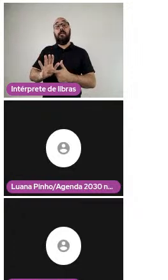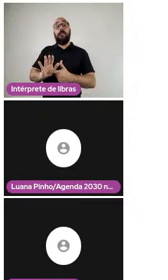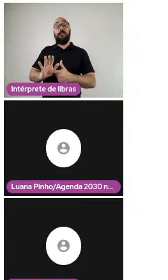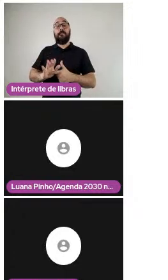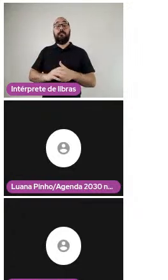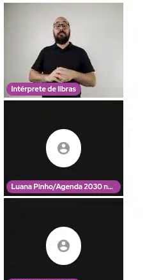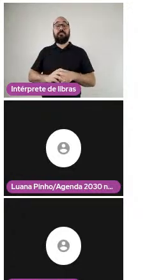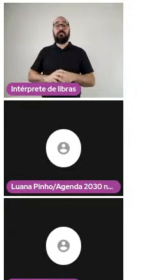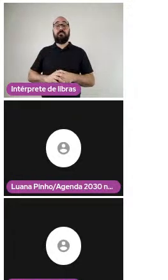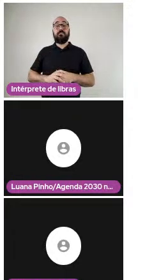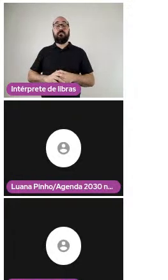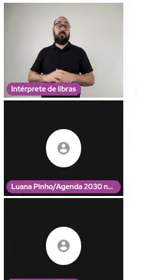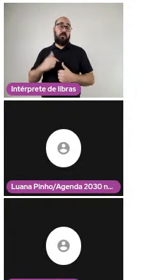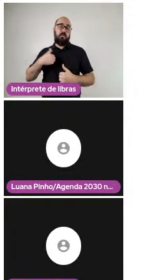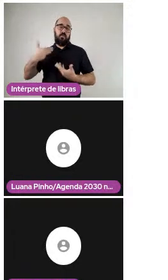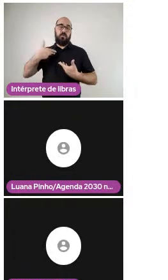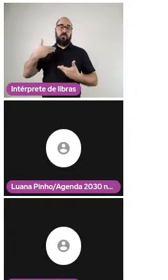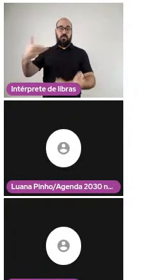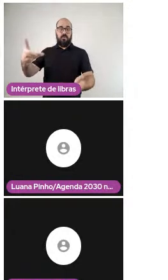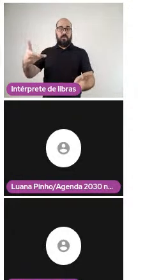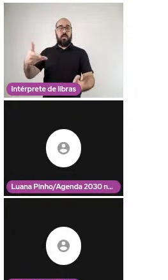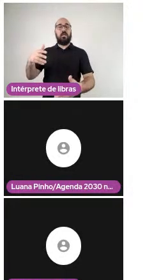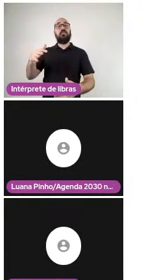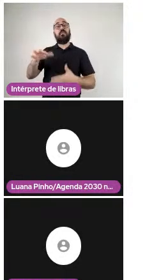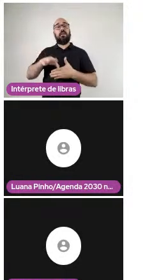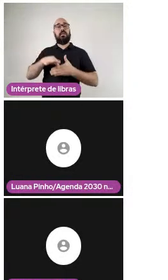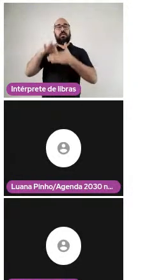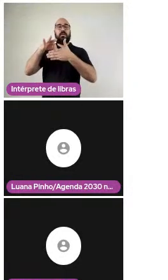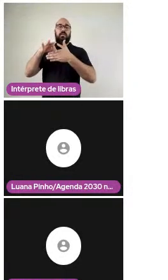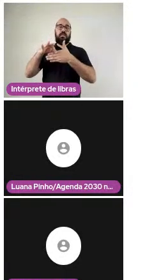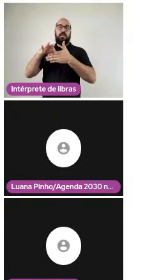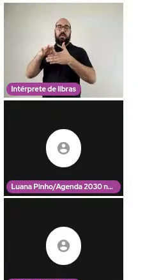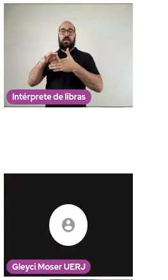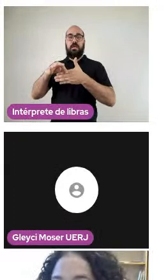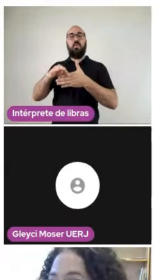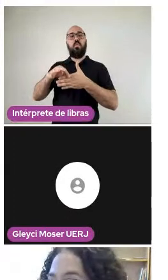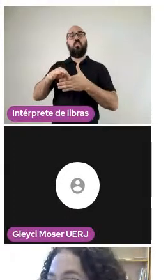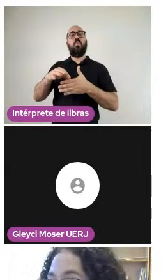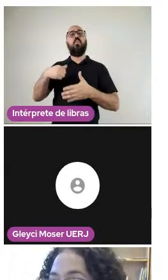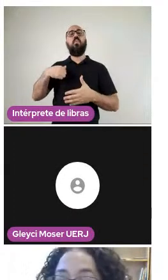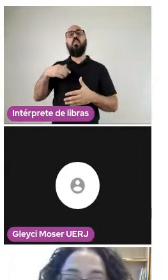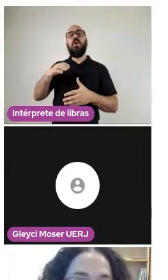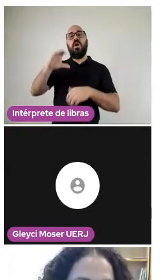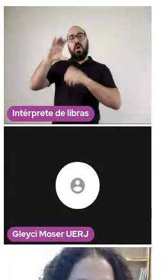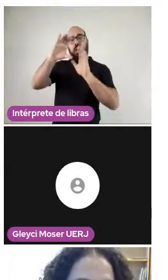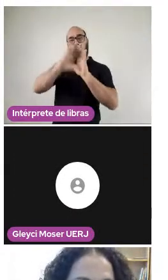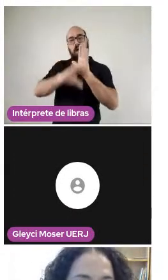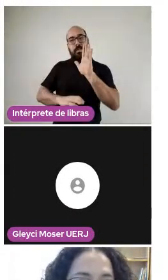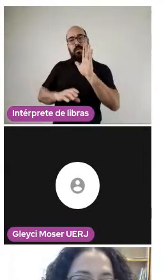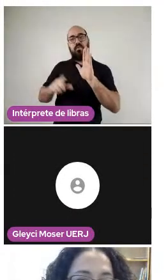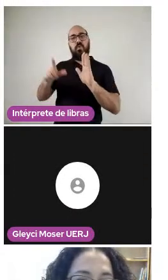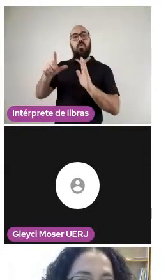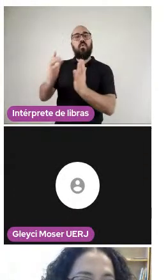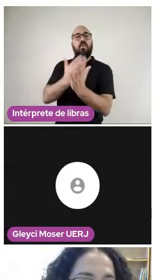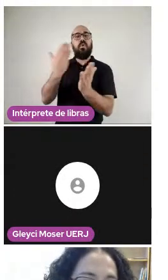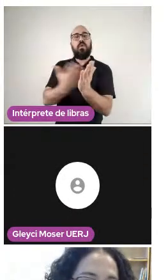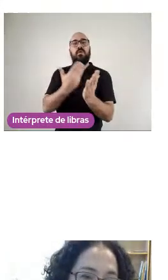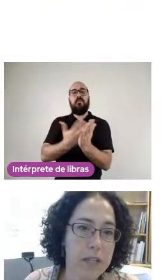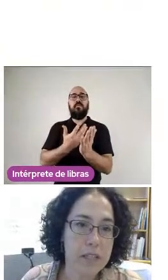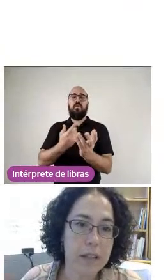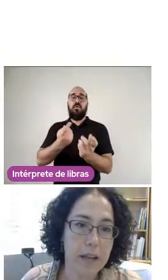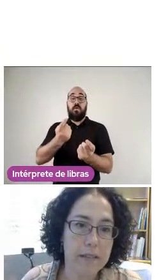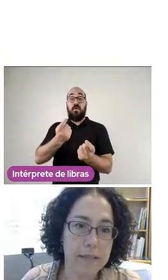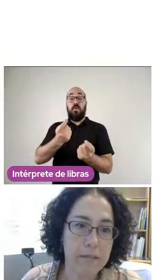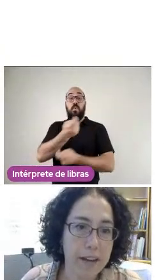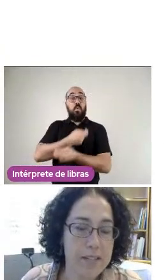Eu recentemente eu fui convidada para liderar um capítulo de um livro, né, um livro sobre a economia azul. E esse livro